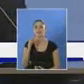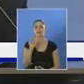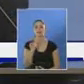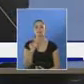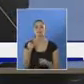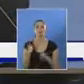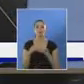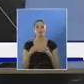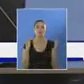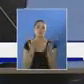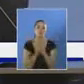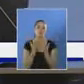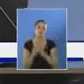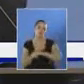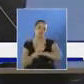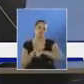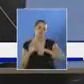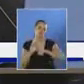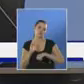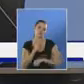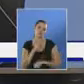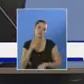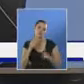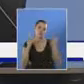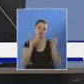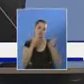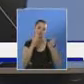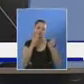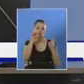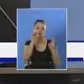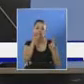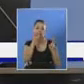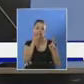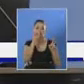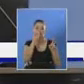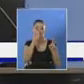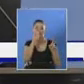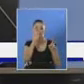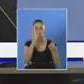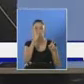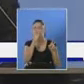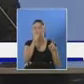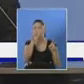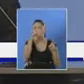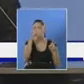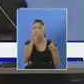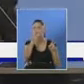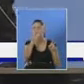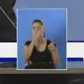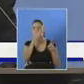para a Escola Estadual, Benedito Sampaio, a dona Miriam, pela